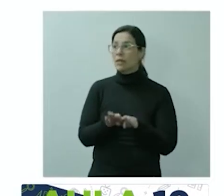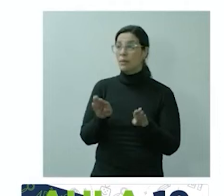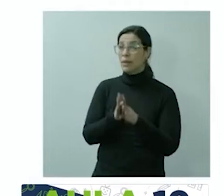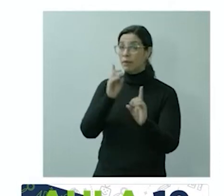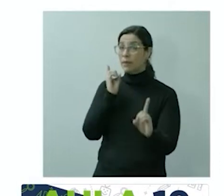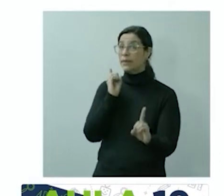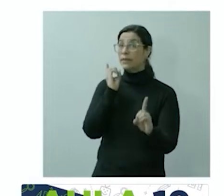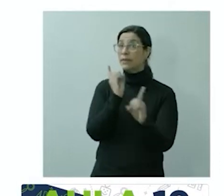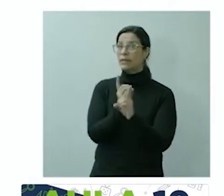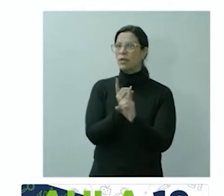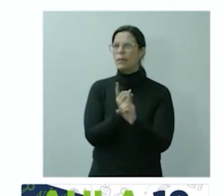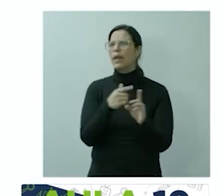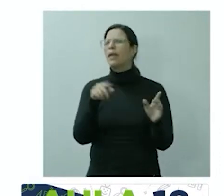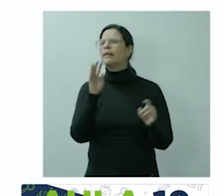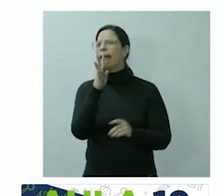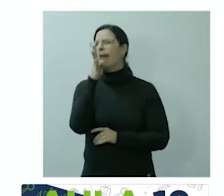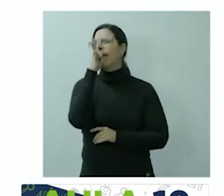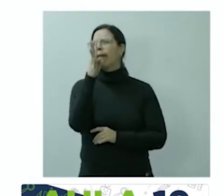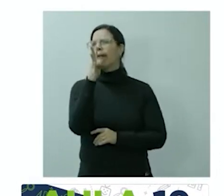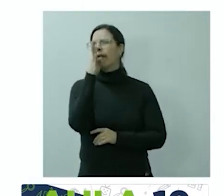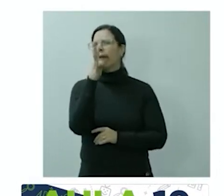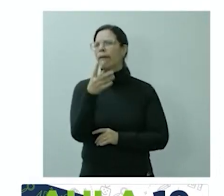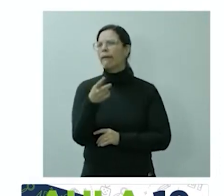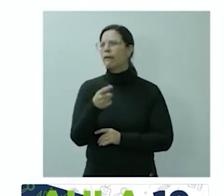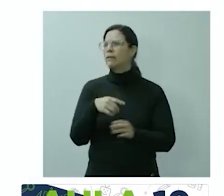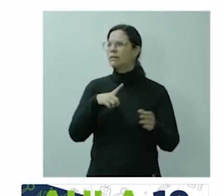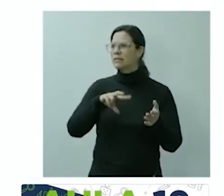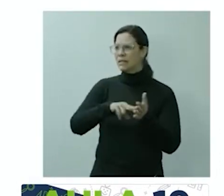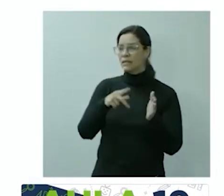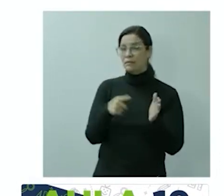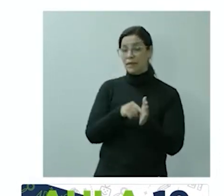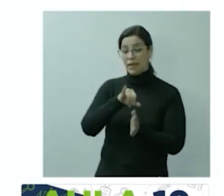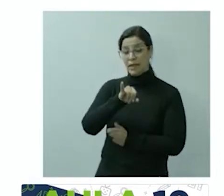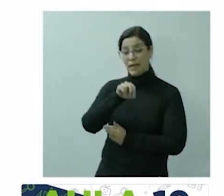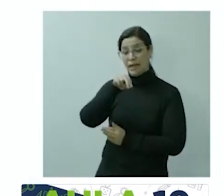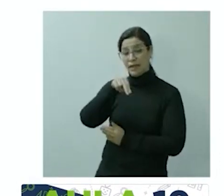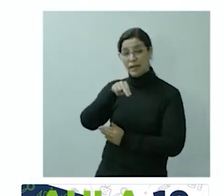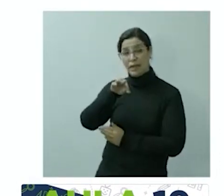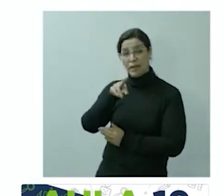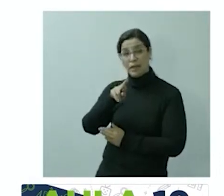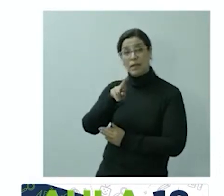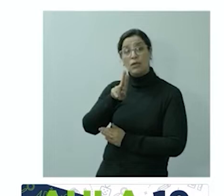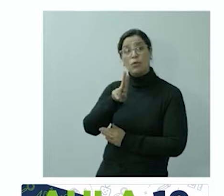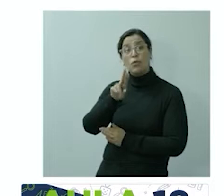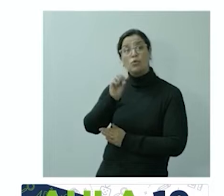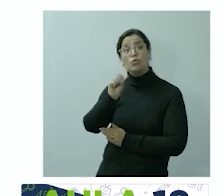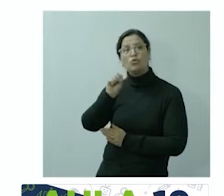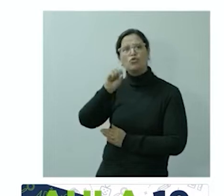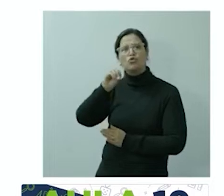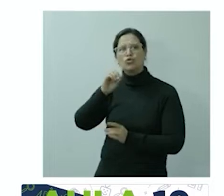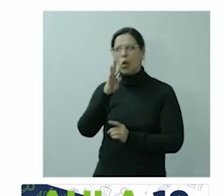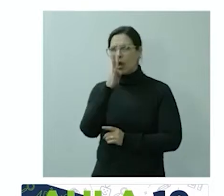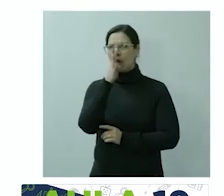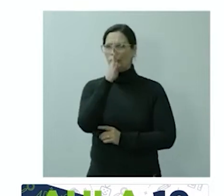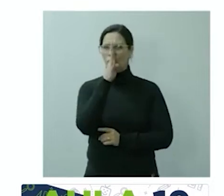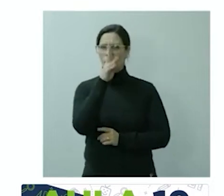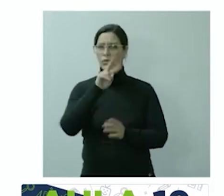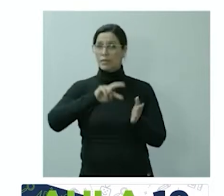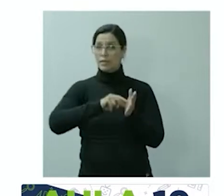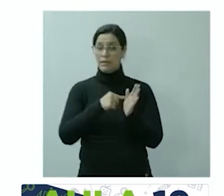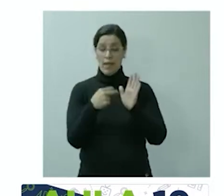Descubra o intruso. Vocês já brincaram? Já fizeram essa brincadeira? Eu vou colocar aqui